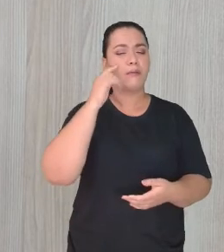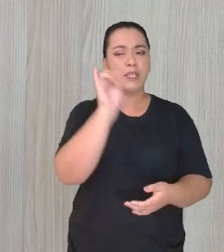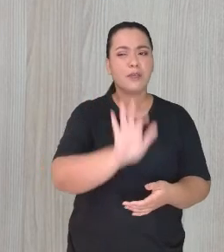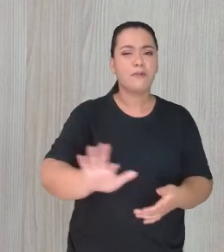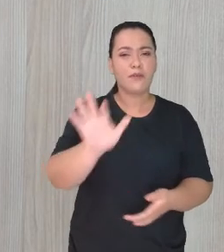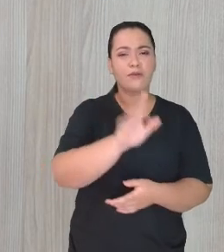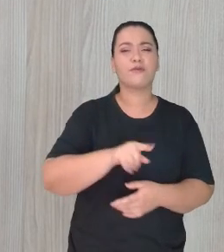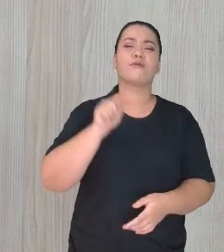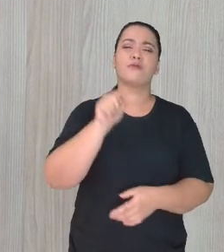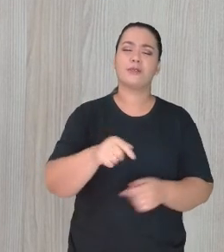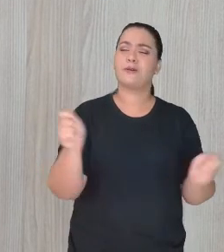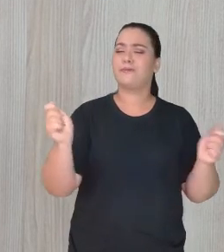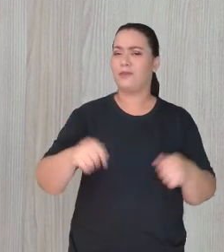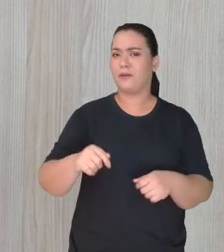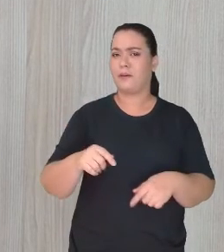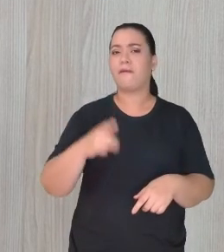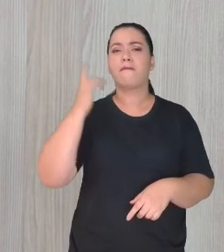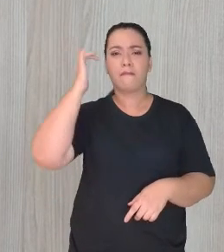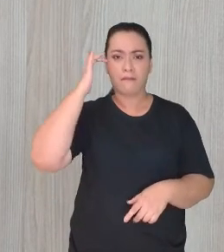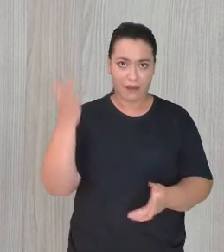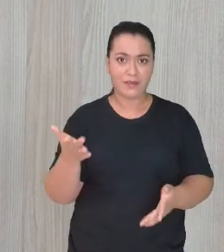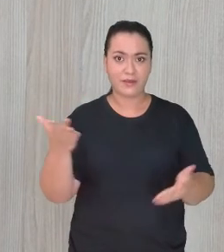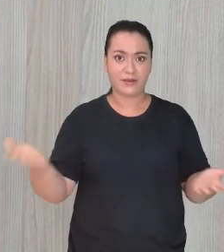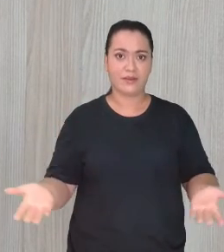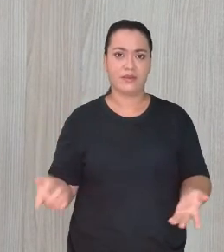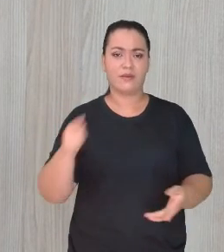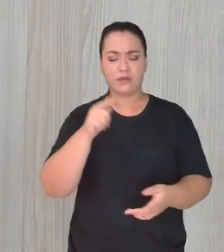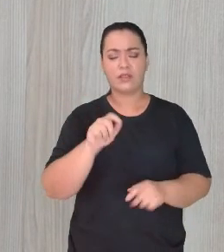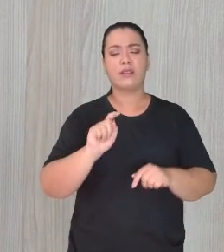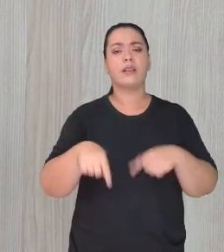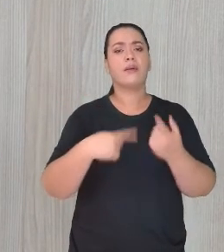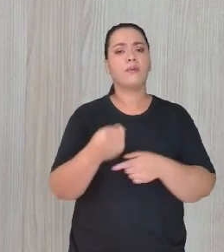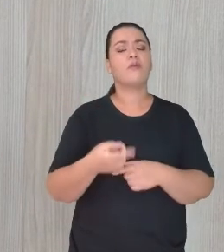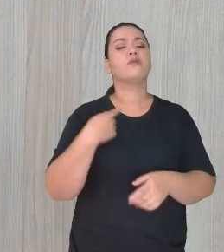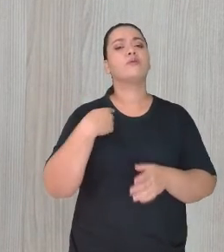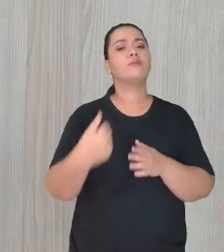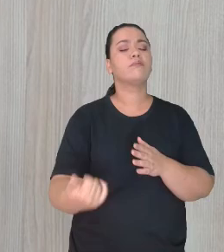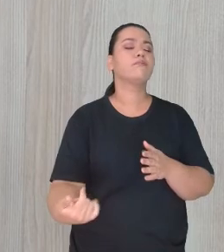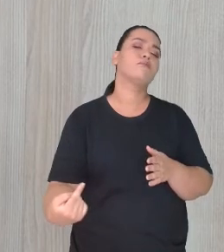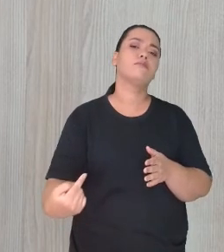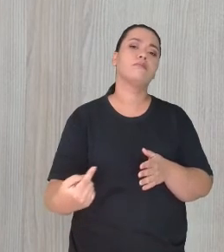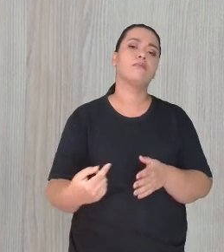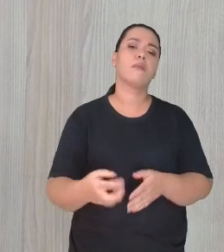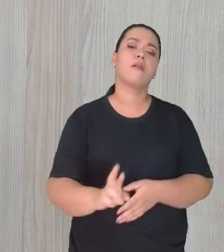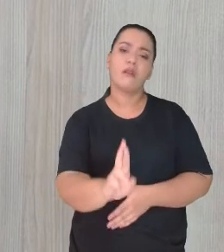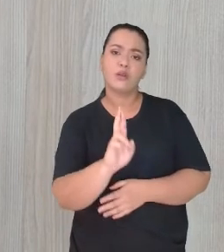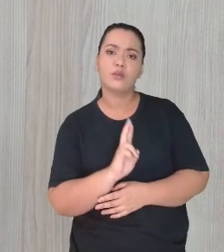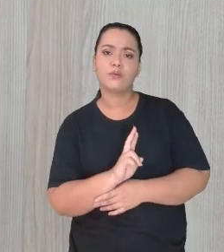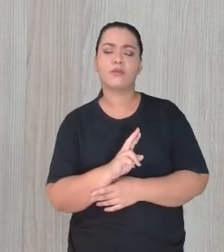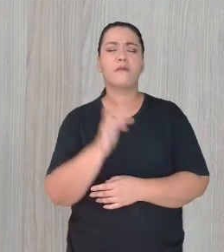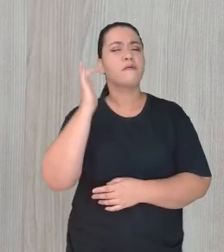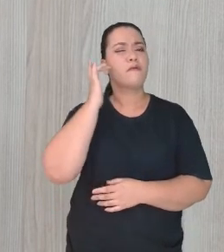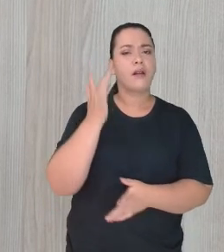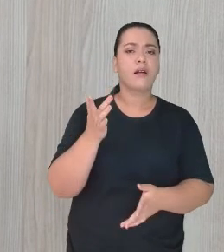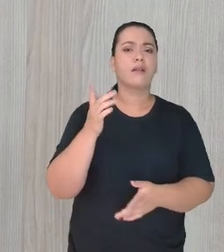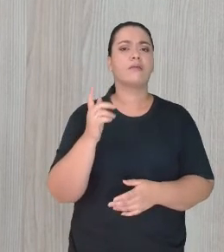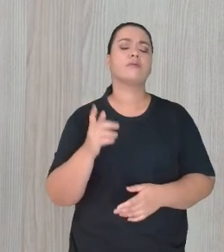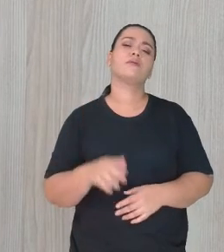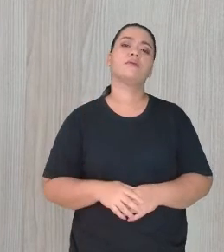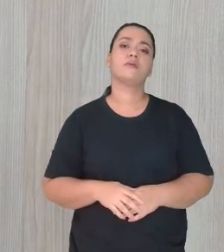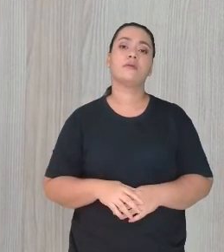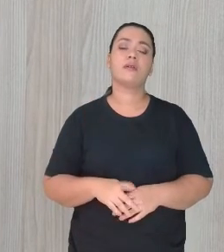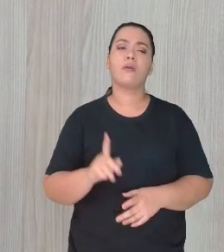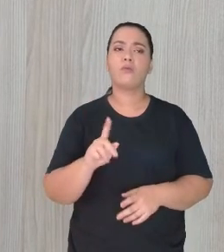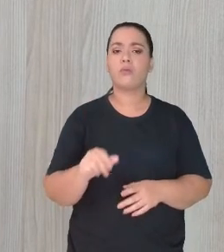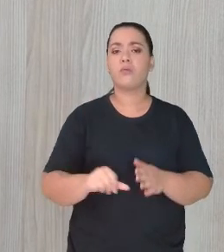vocês conseguem... Tenho certeza que ficou muito mais simples, né? Você pode até comentar aí como achou fácil, achou tranquilo, ou a